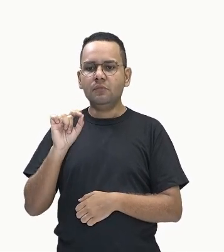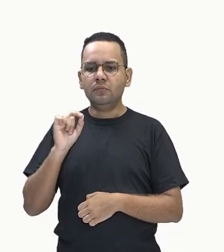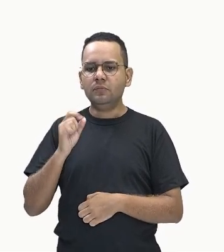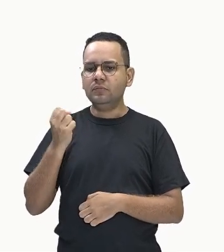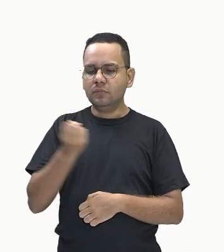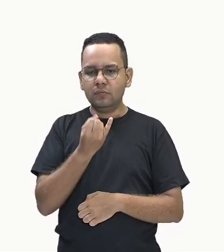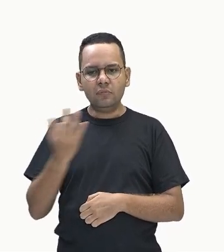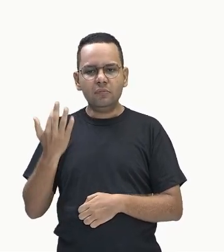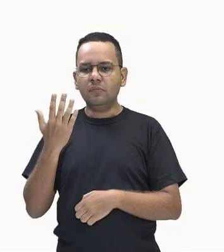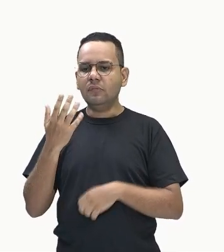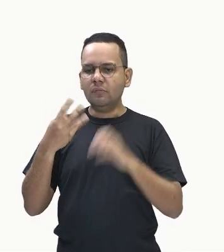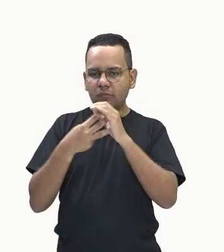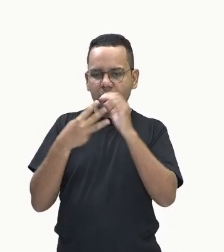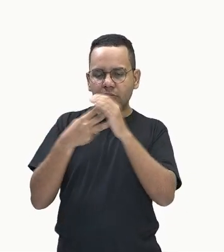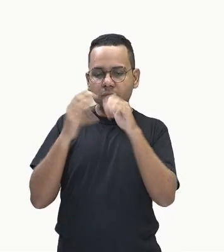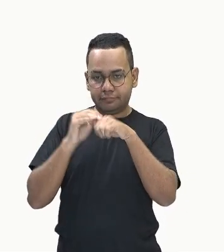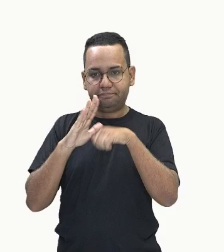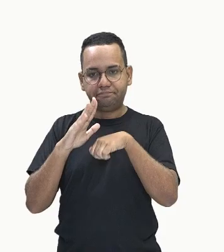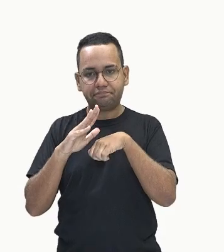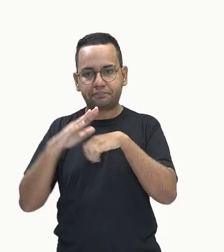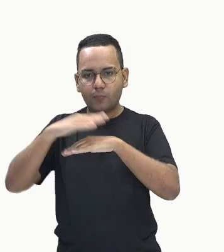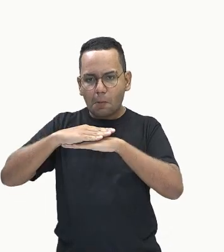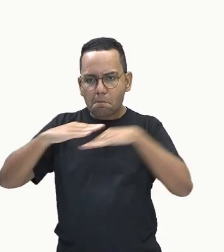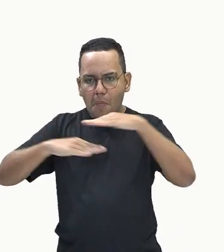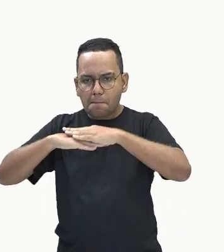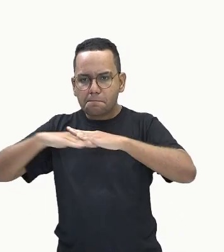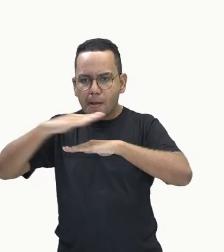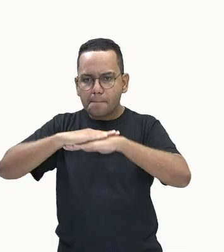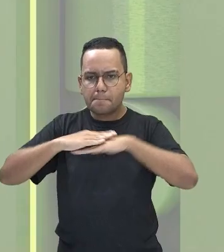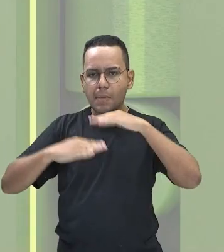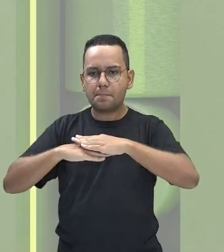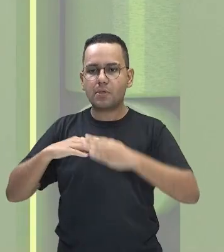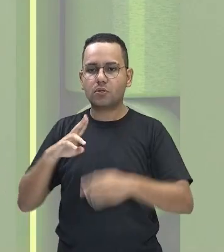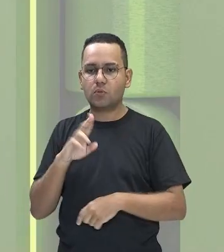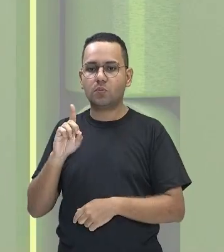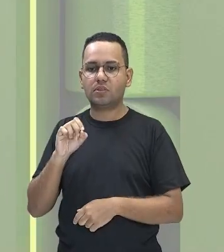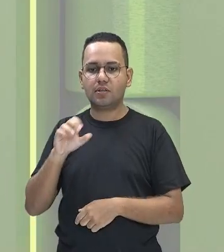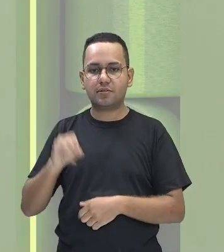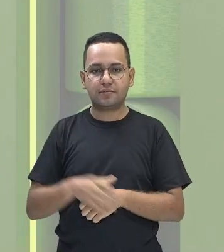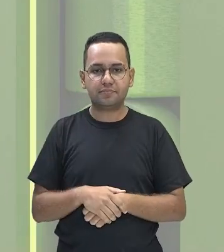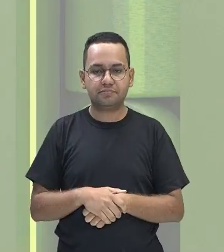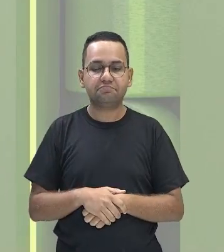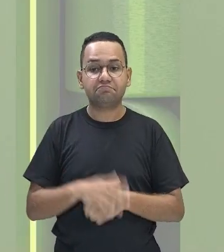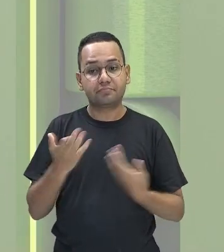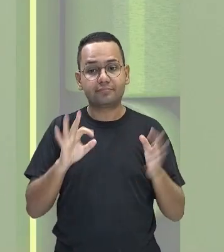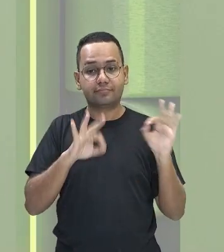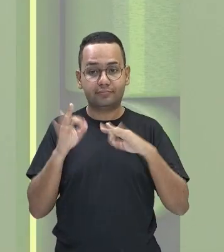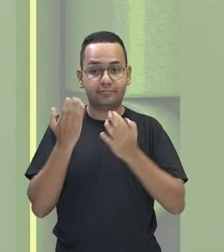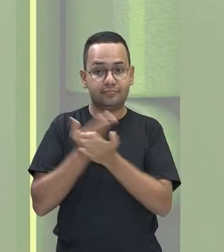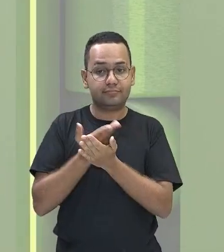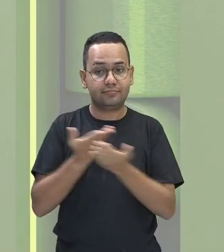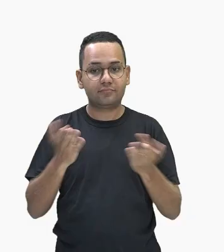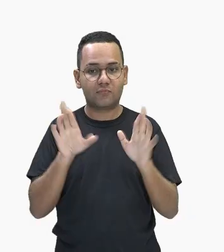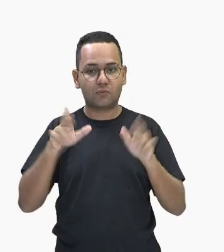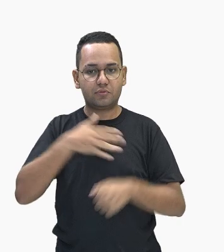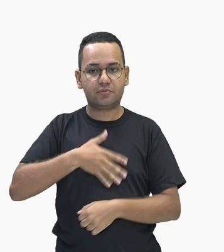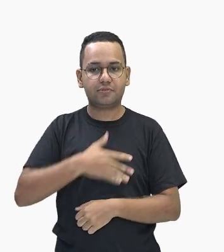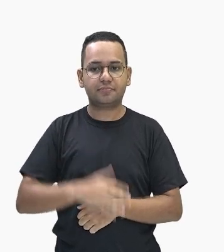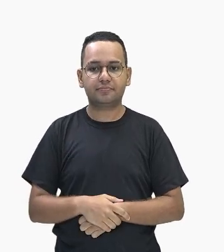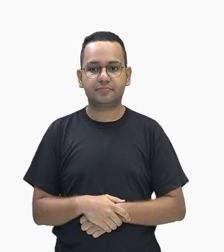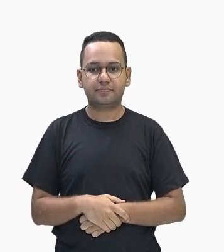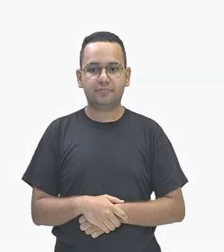células compactadas é considerado tecido conjuntivo denso. Bem, essa foi a nossa aula de hoje. Espero que tenham gostado.